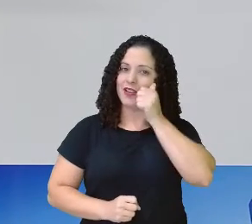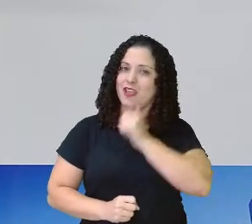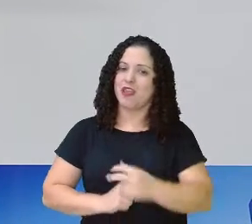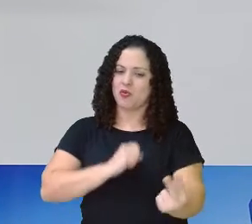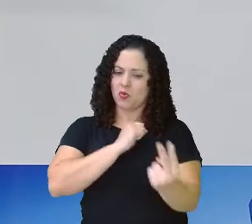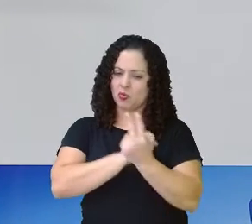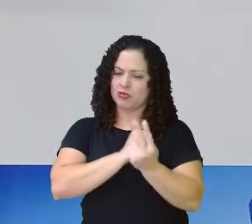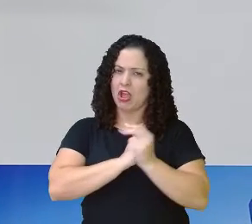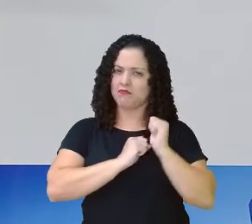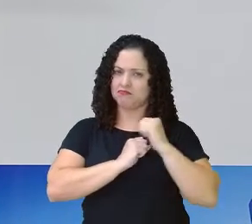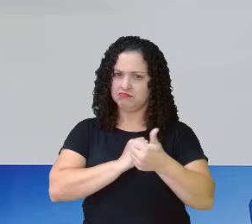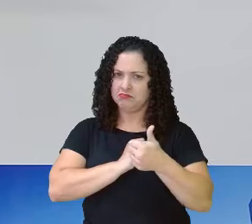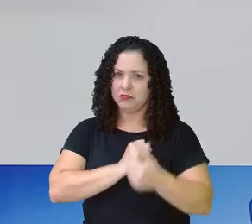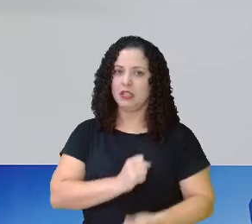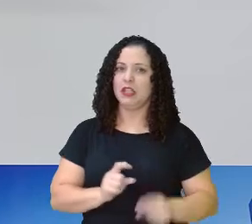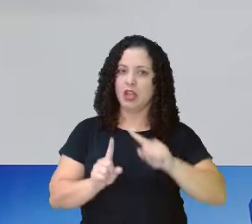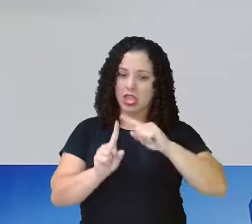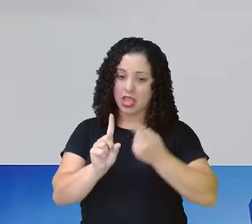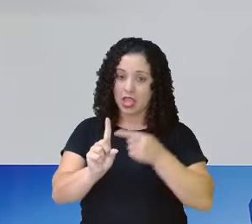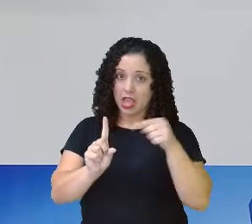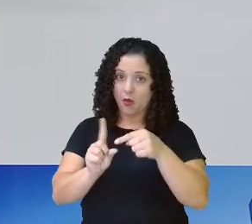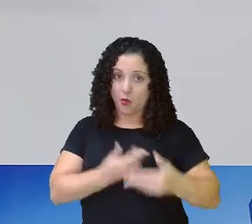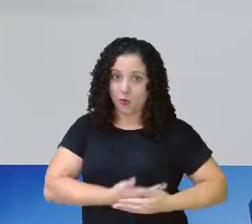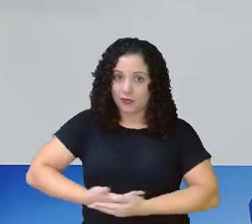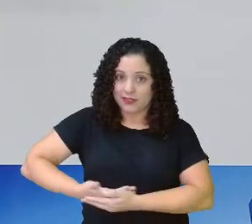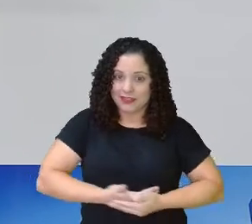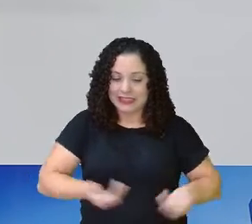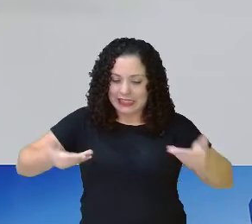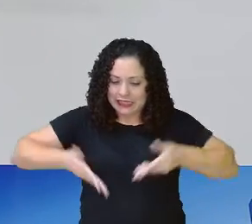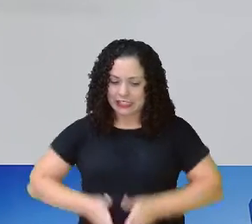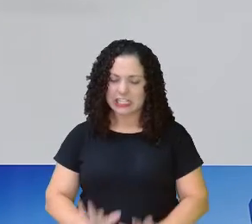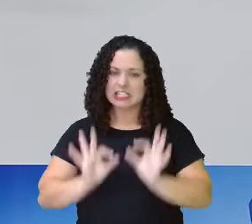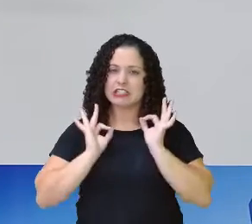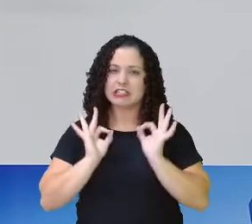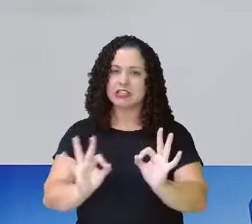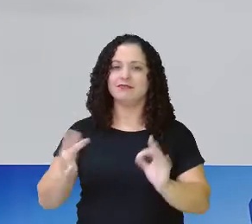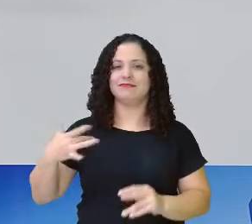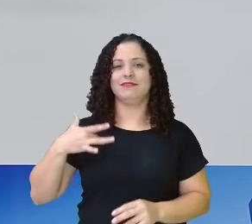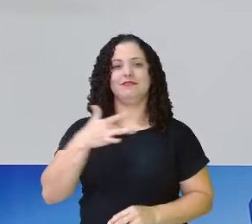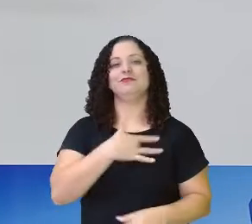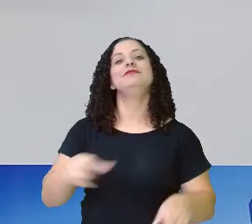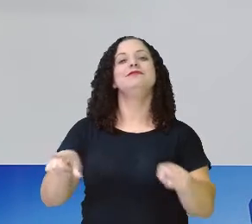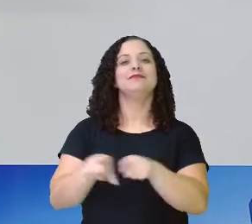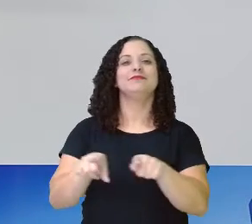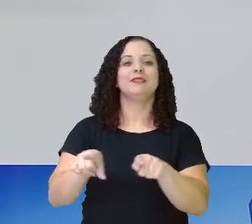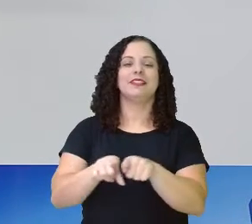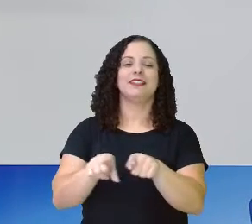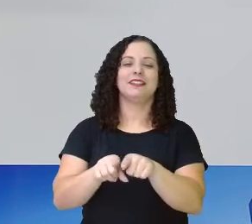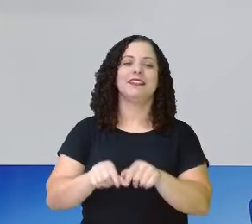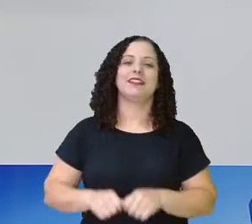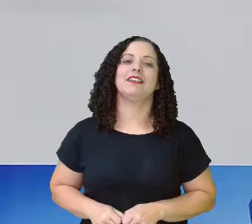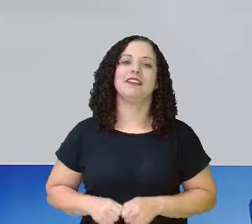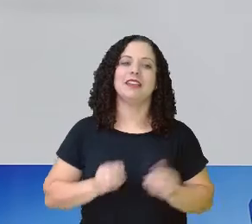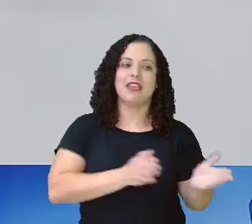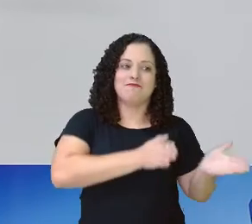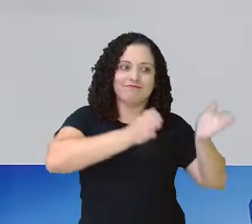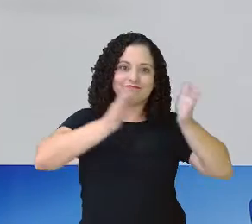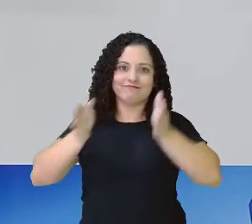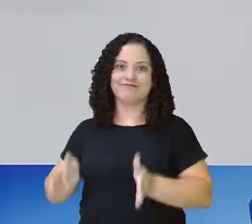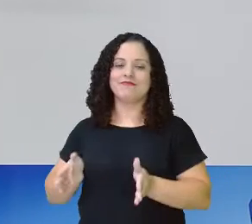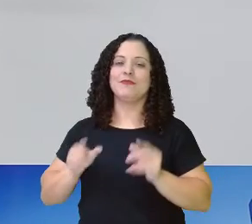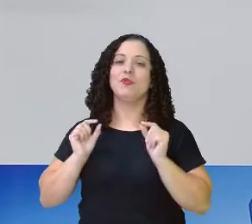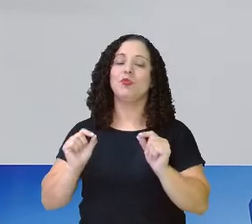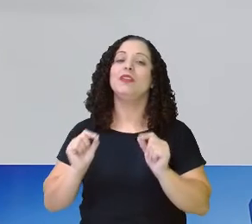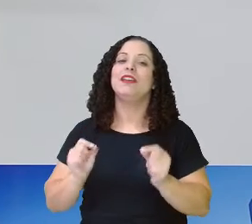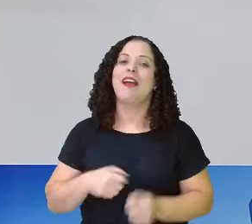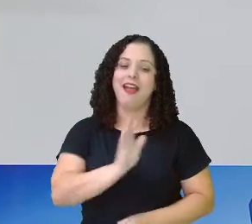mulher, o feto vai nascer com mais saúde e no tempo adequado, tá, gente? E aí a fase seguinte é a